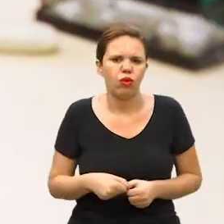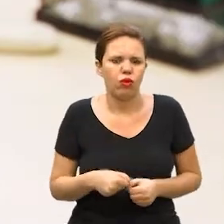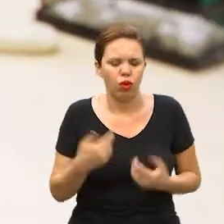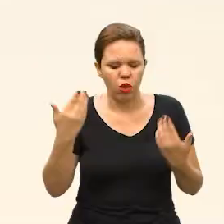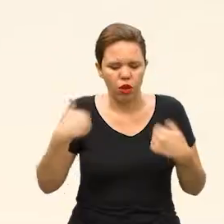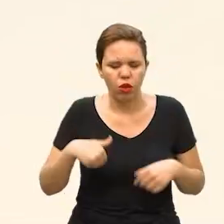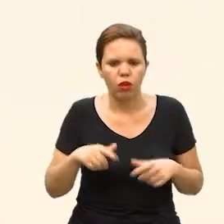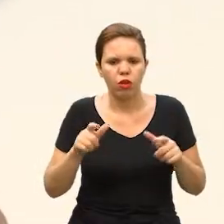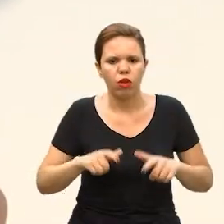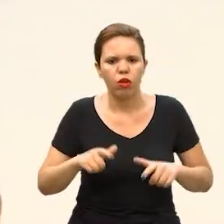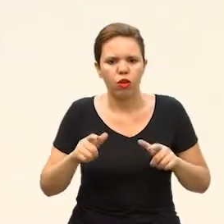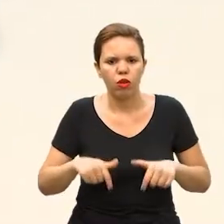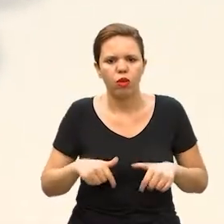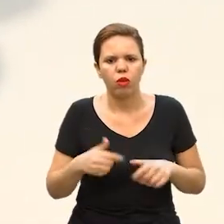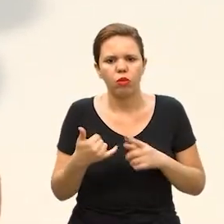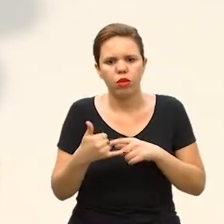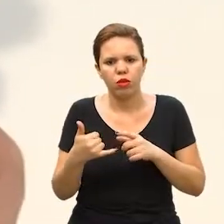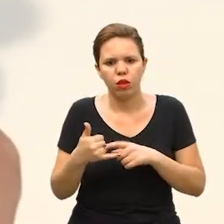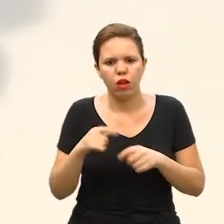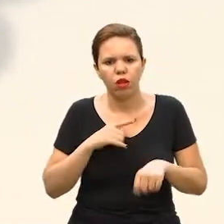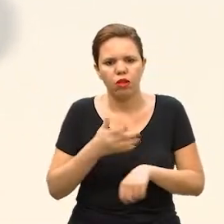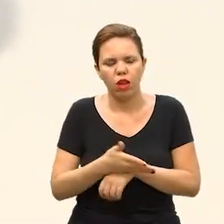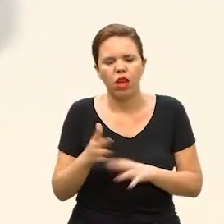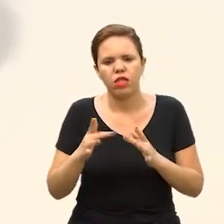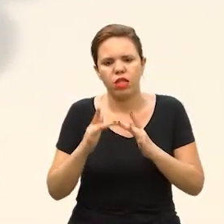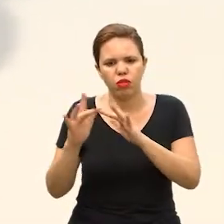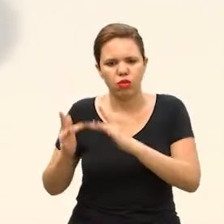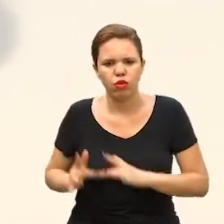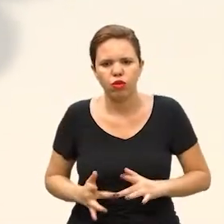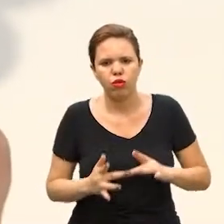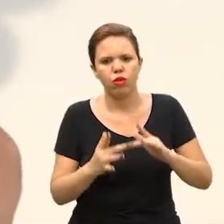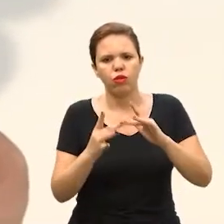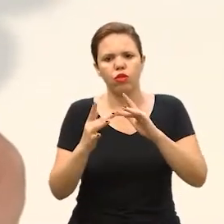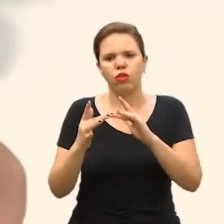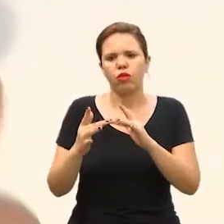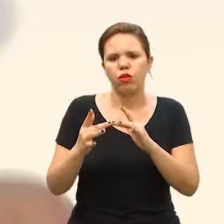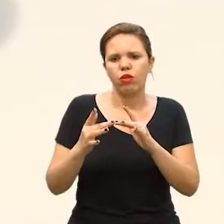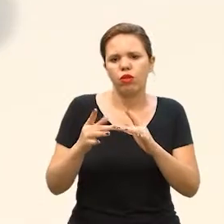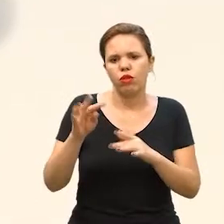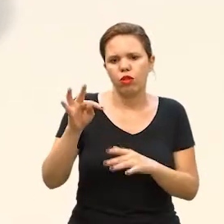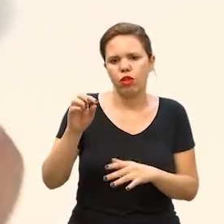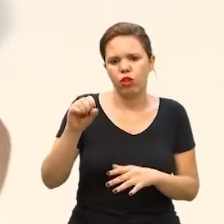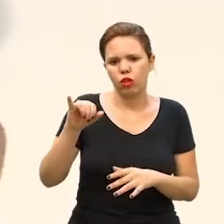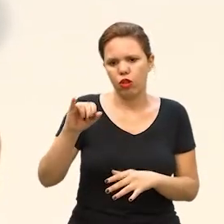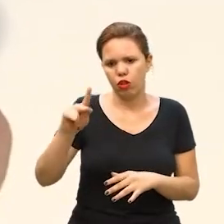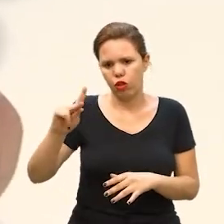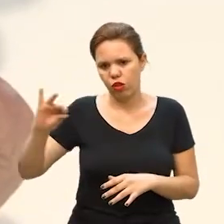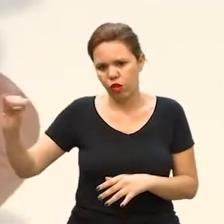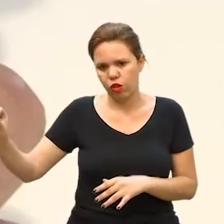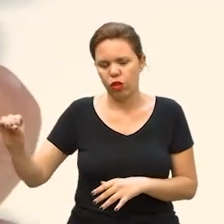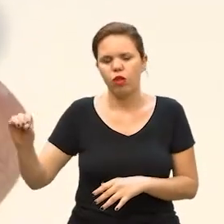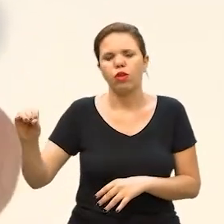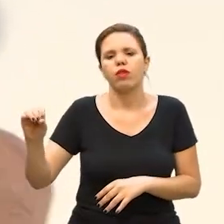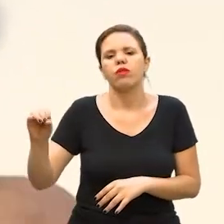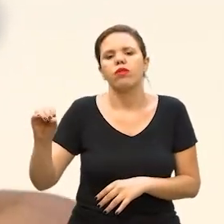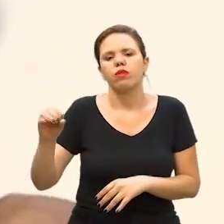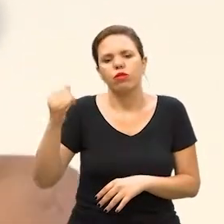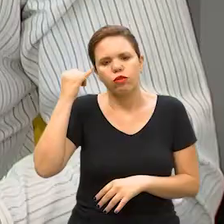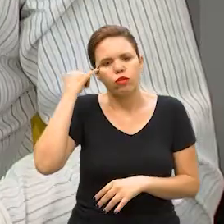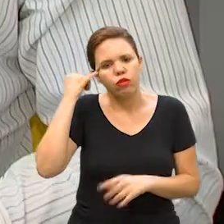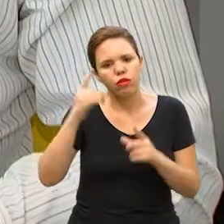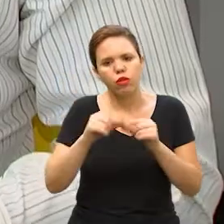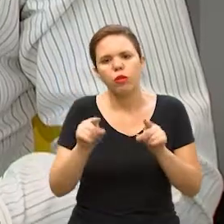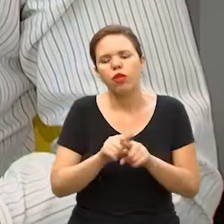aqui no palmo do meu celular, eu tenho acesso ao que está acontecendo na Bolsa de Tóquio, mas eu não consigo falar com a escola com esse